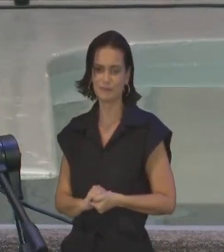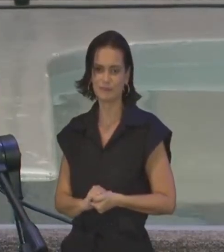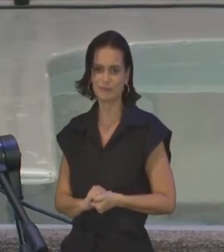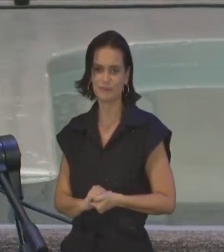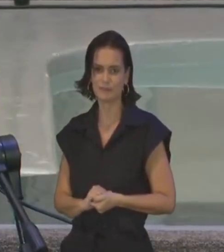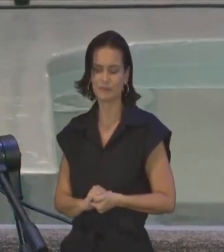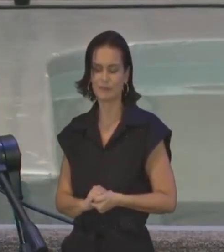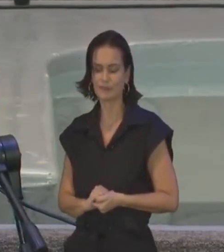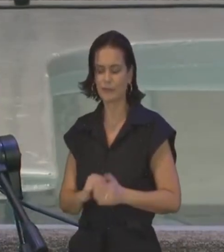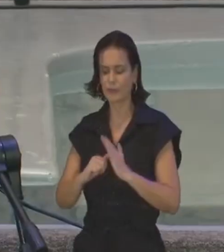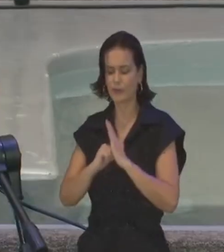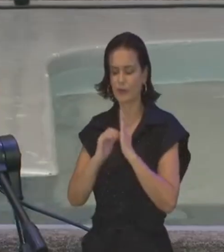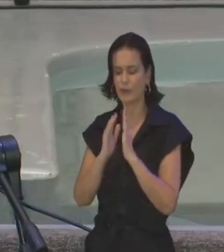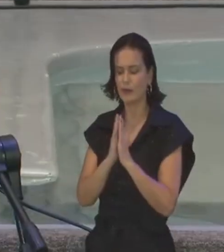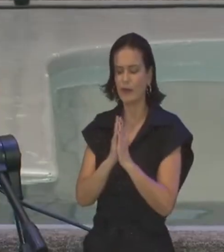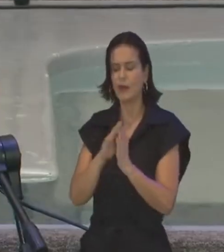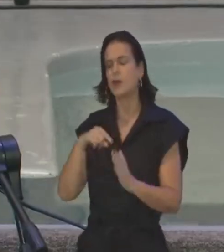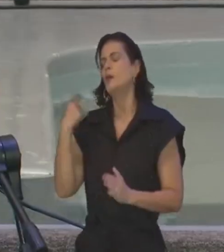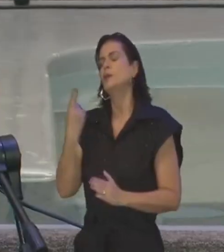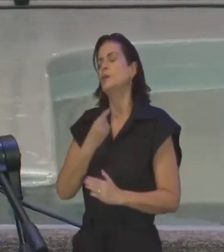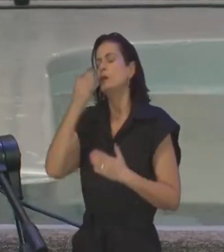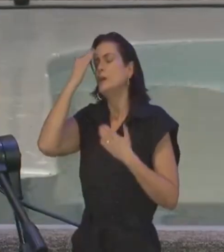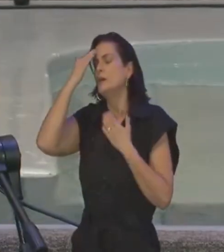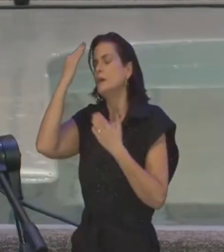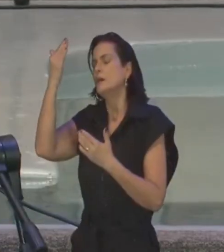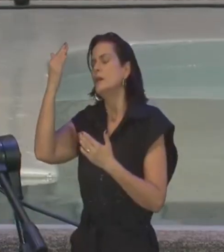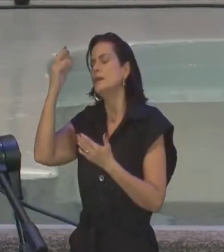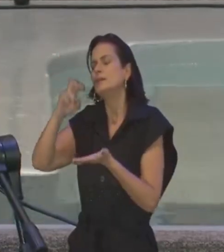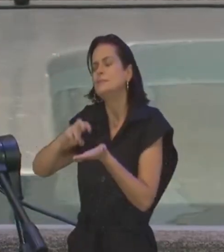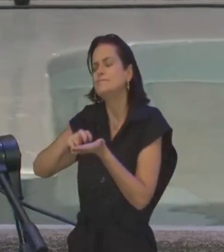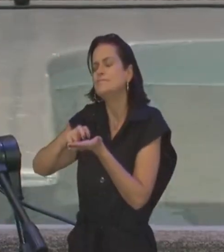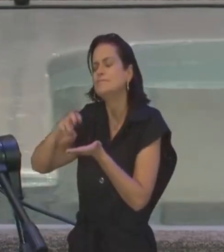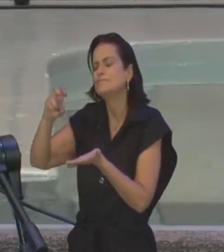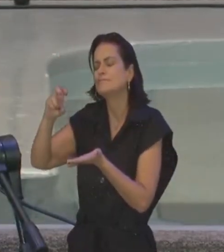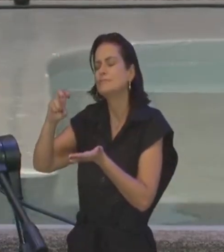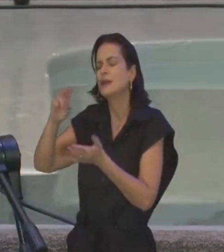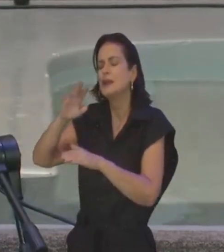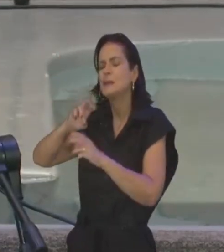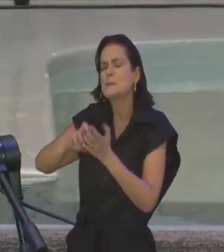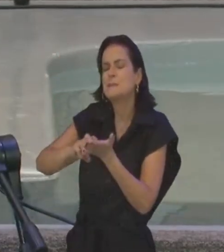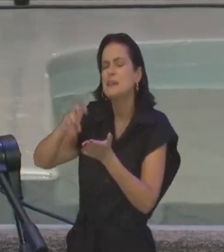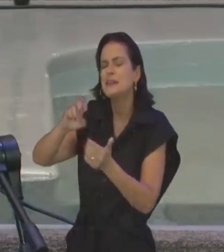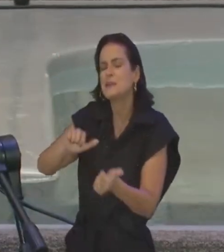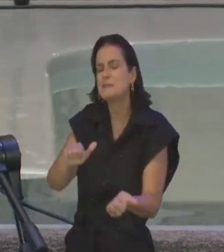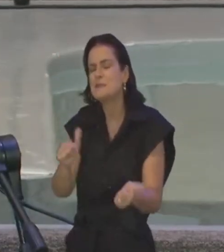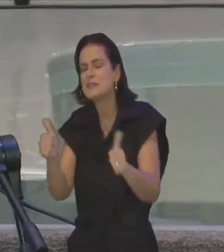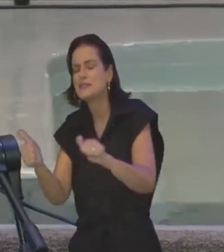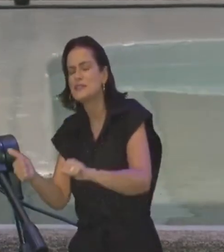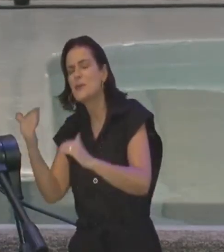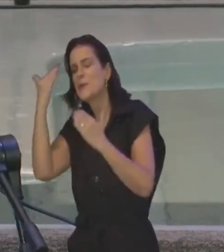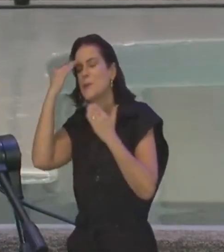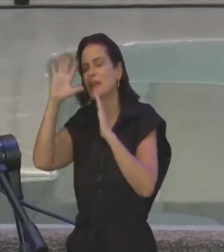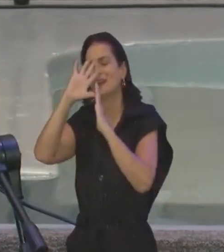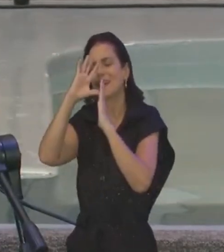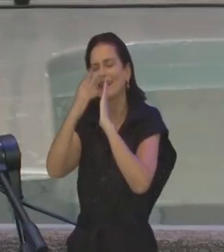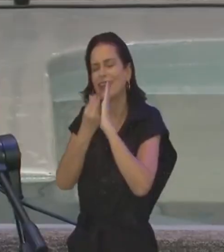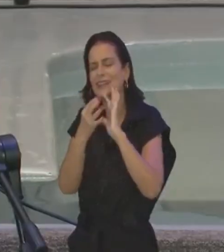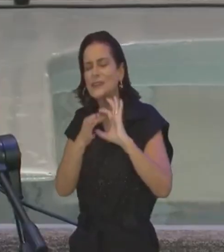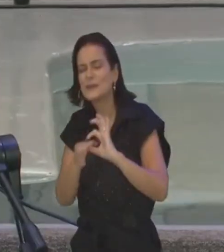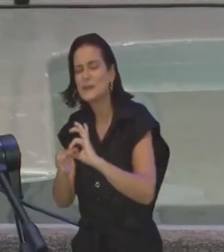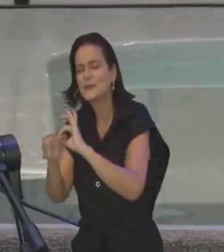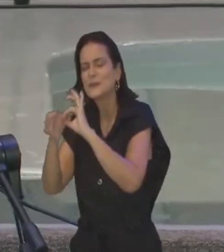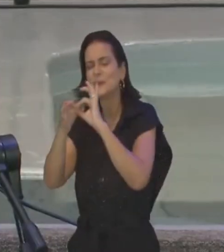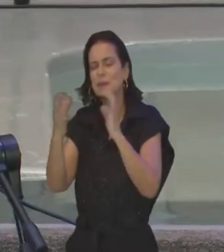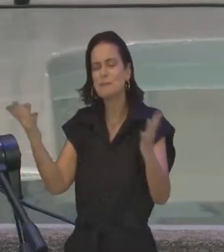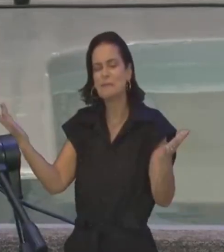Nós te agradecemos, ó Deus, por esta manhã de batismos. Obrigado pela tua igreja reunida, congregada em teu